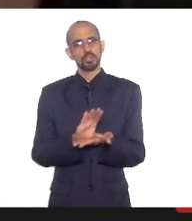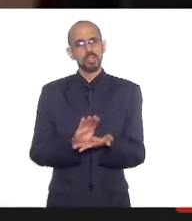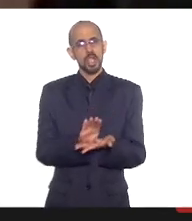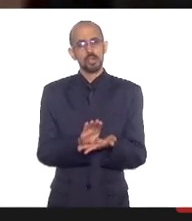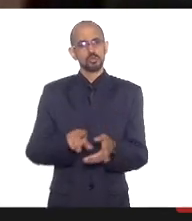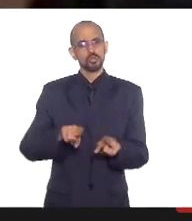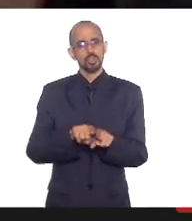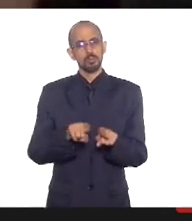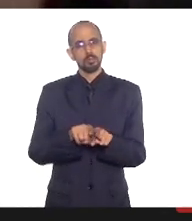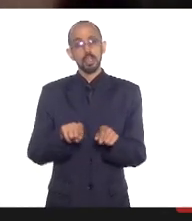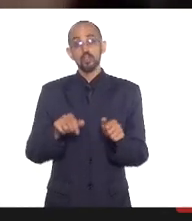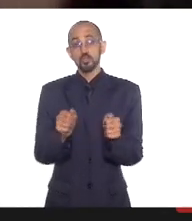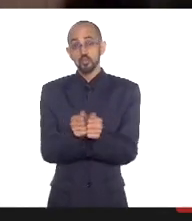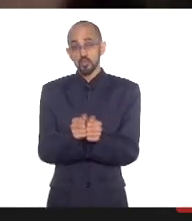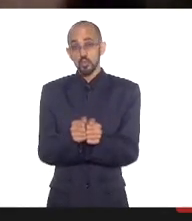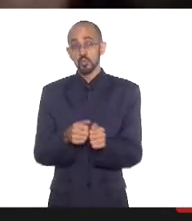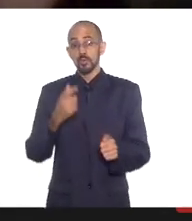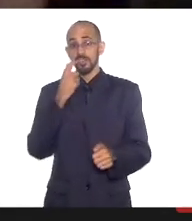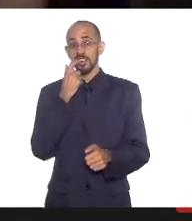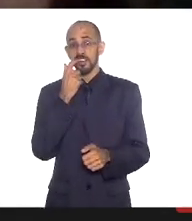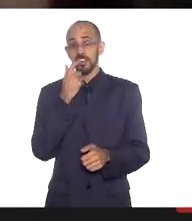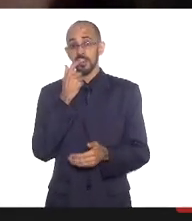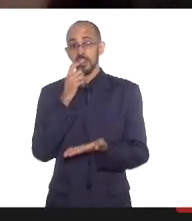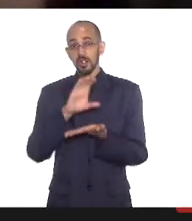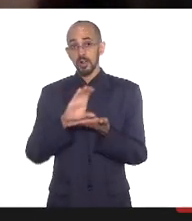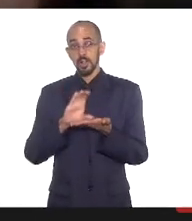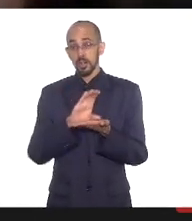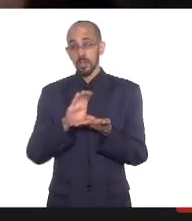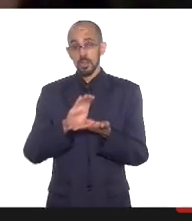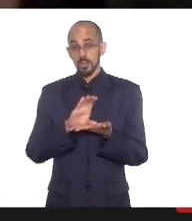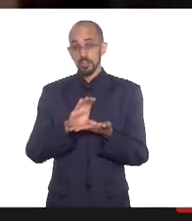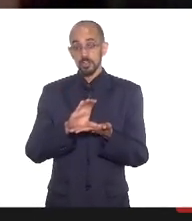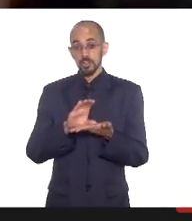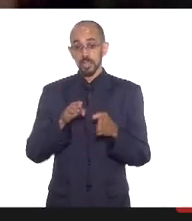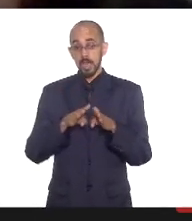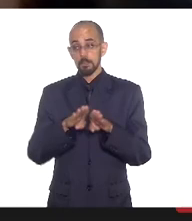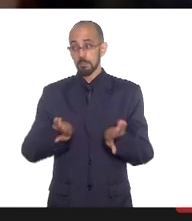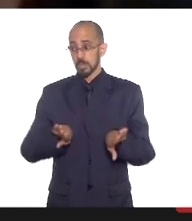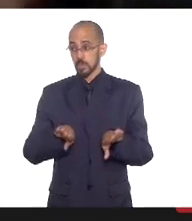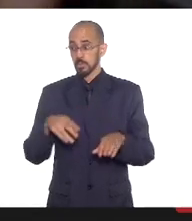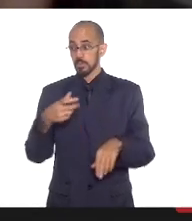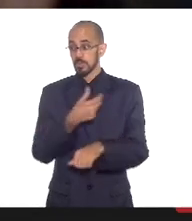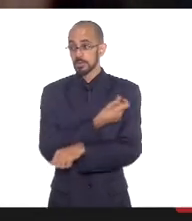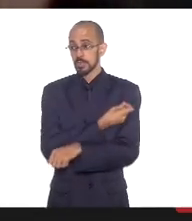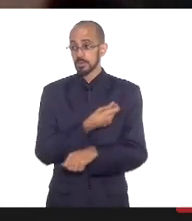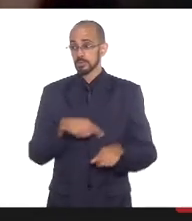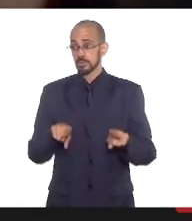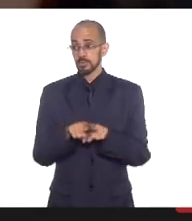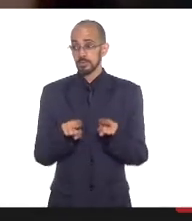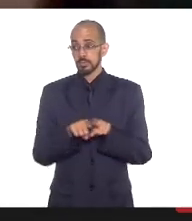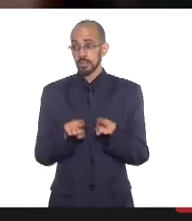inclusive ao Conselho de Odontologia que abriu o espaço também para vacinação nós estamos aí para colaborar para